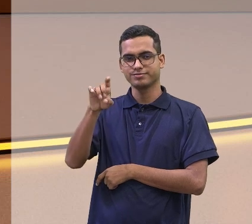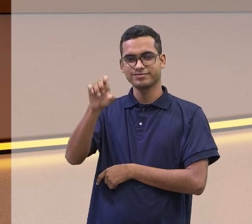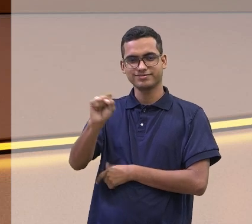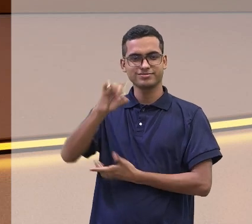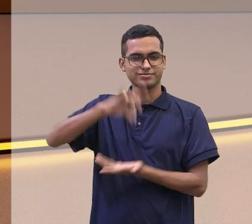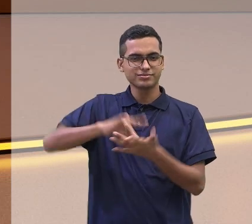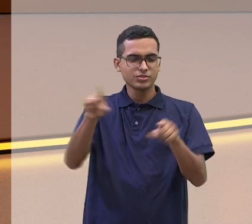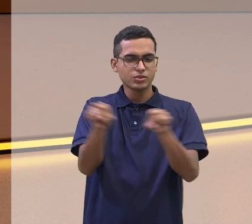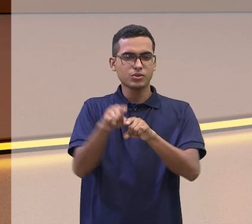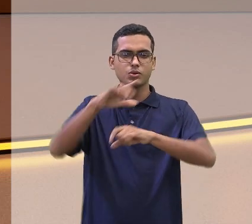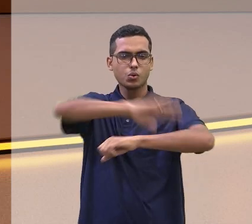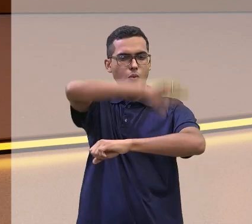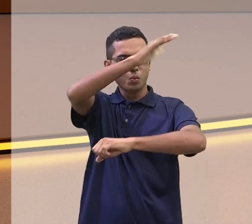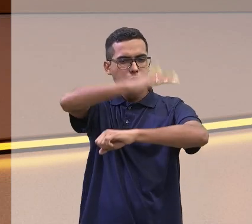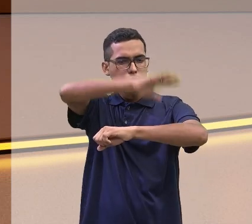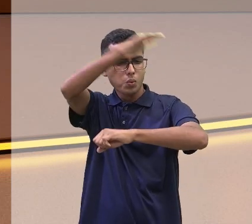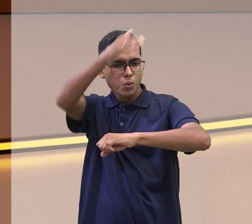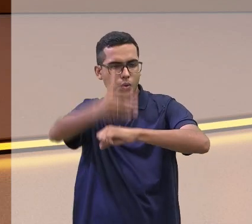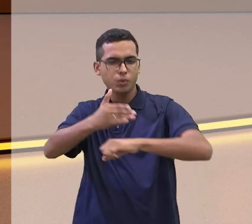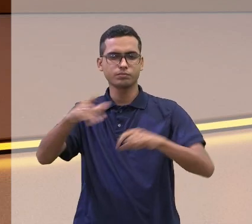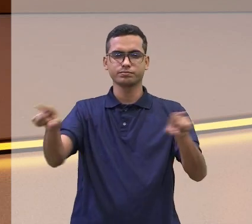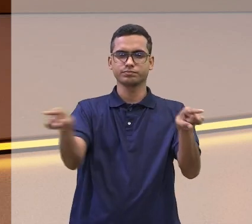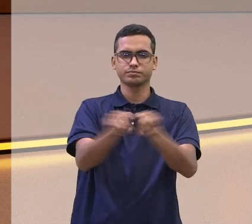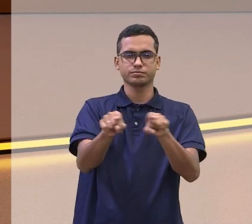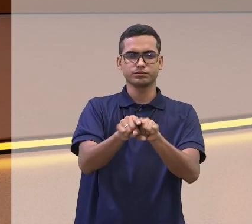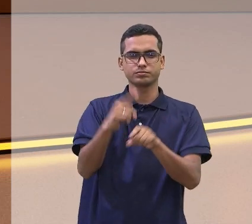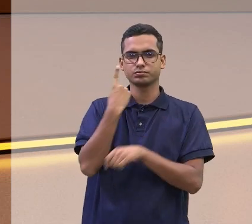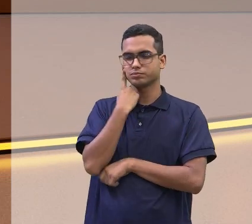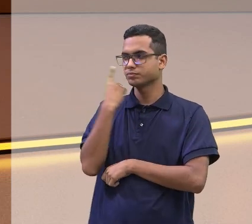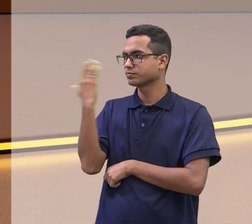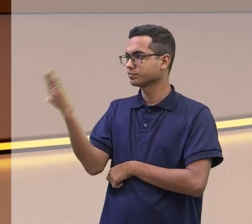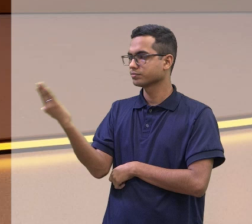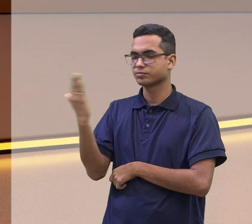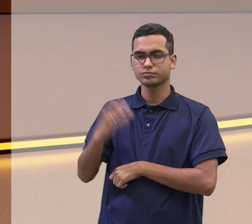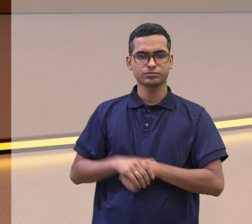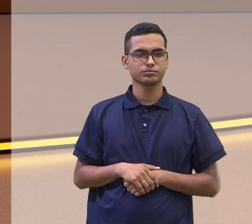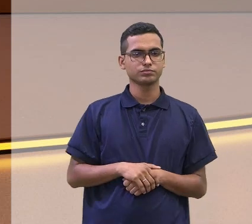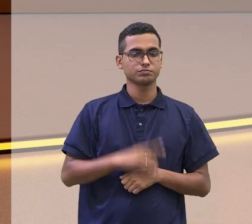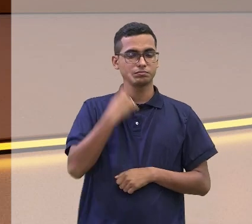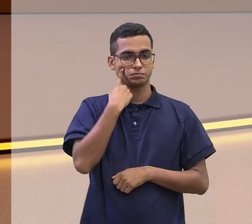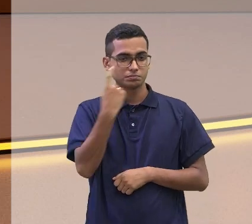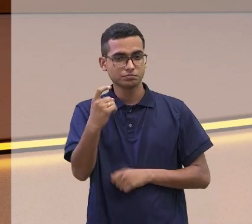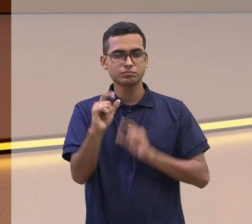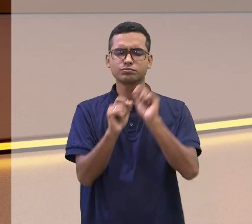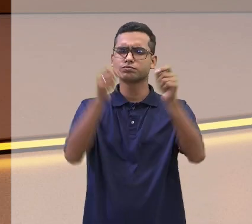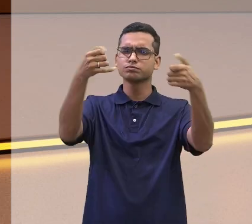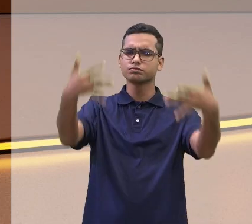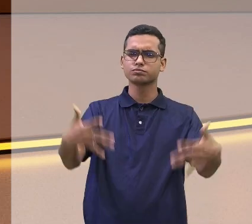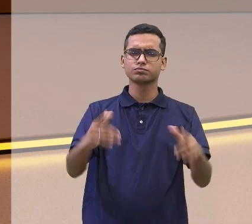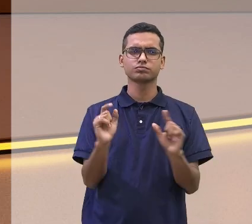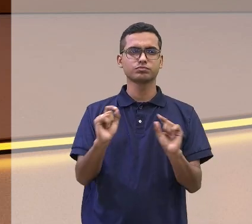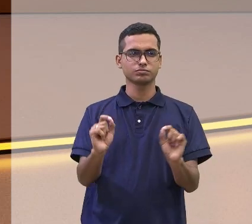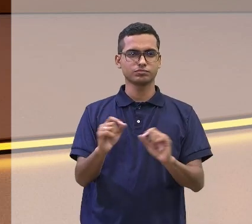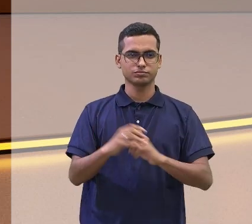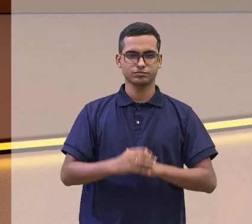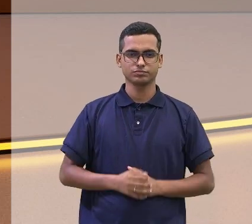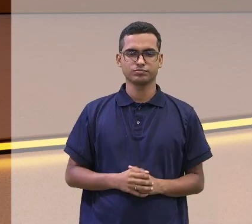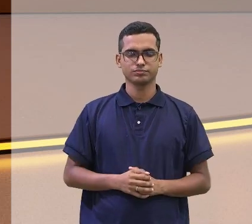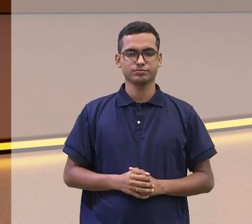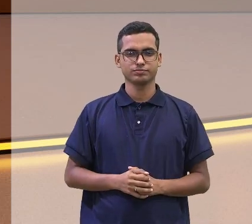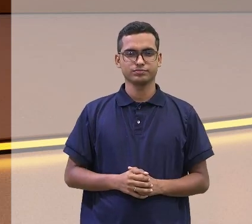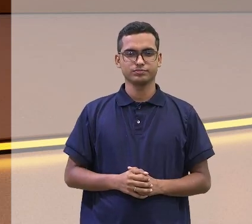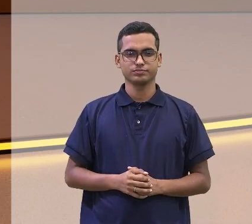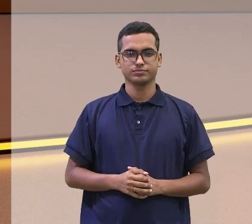gente vai conhecer um pouquinho de cada um deles. O que é interessante a gente destacar? Cada um desses